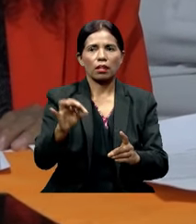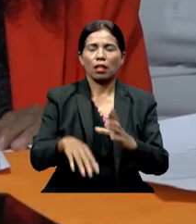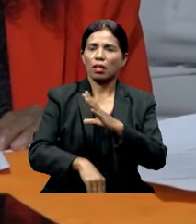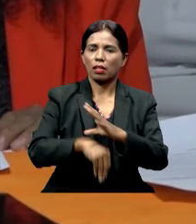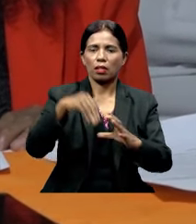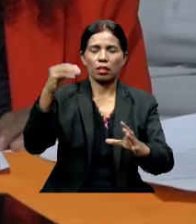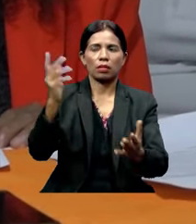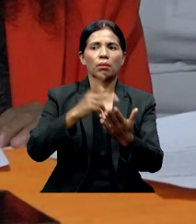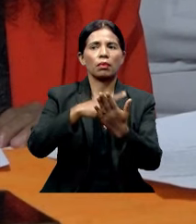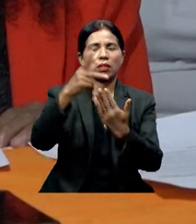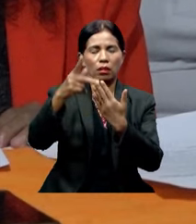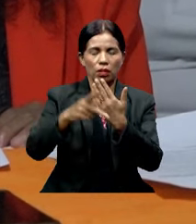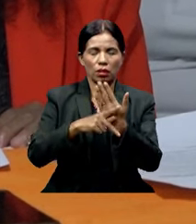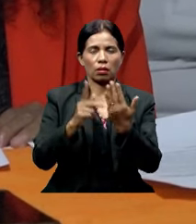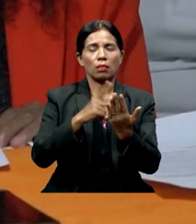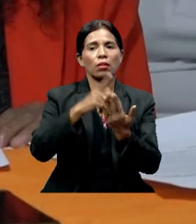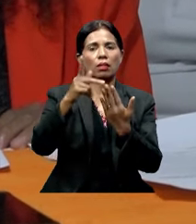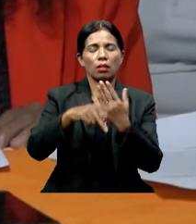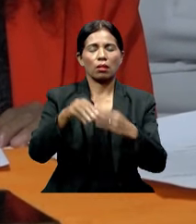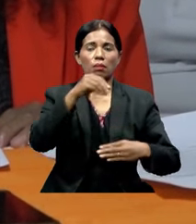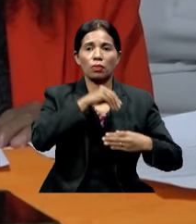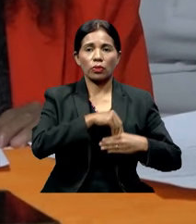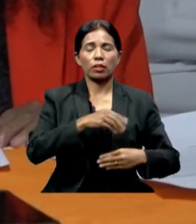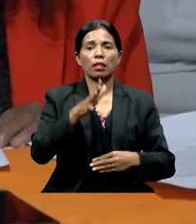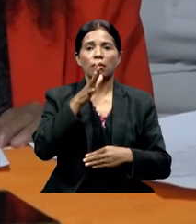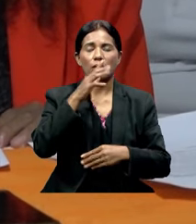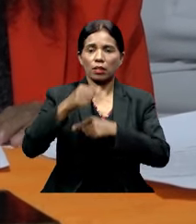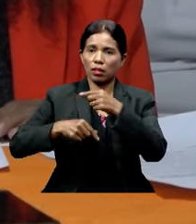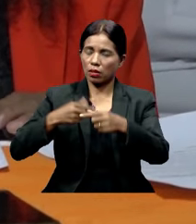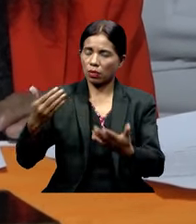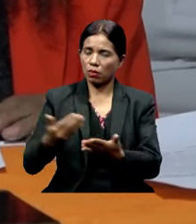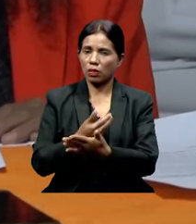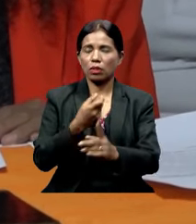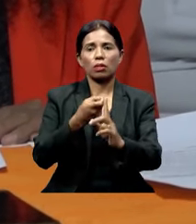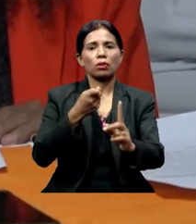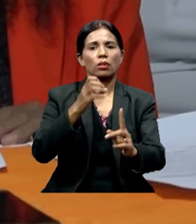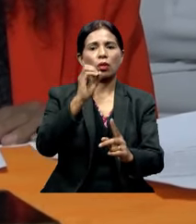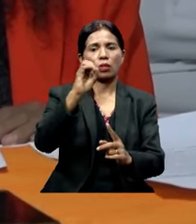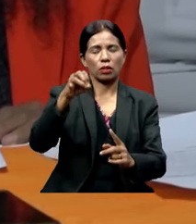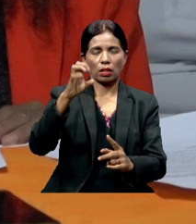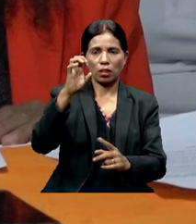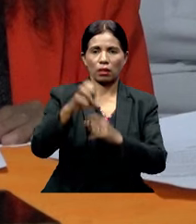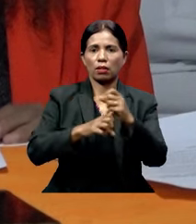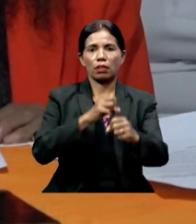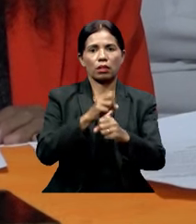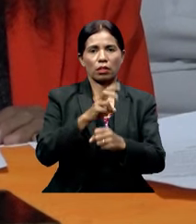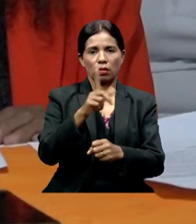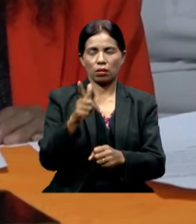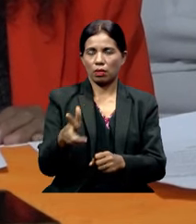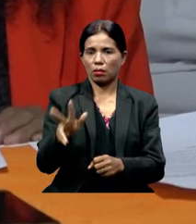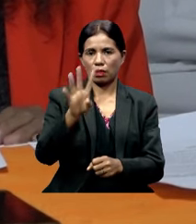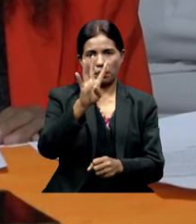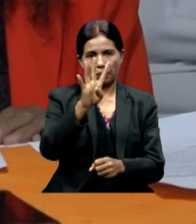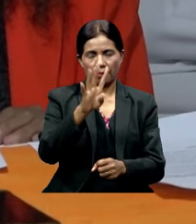tia programa Bolsa da Mãe Geração FUN husi orçamento geral estado tinan rihun rua nulu racing